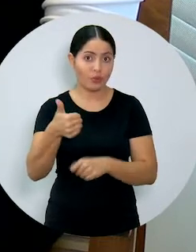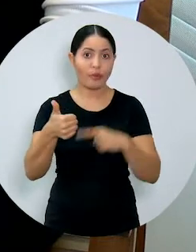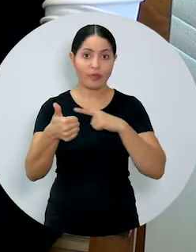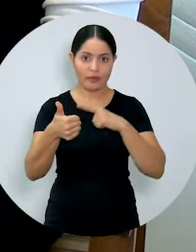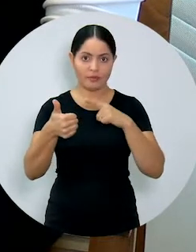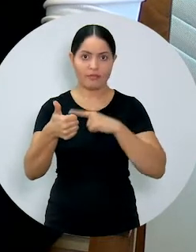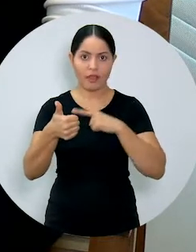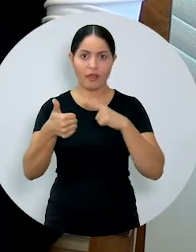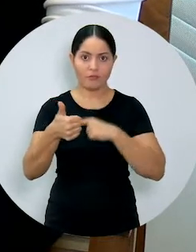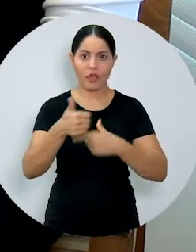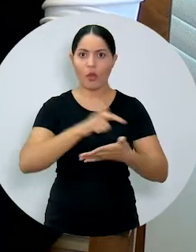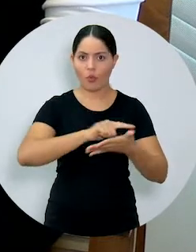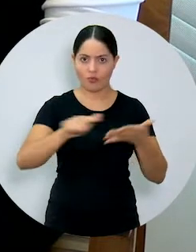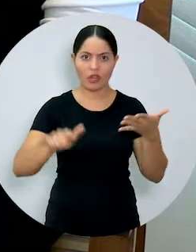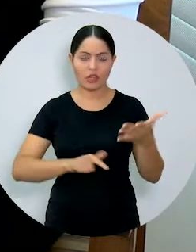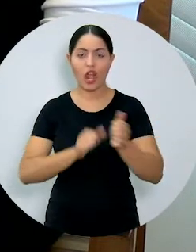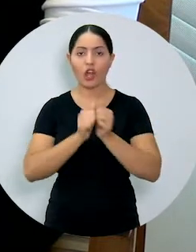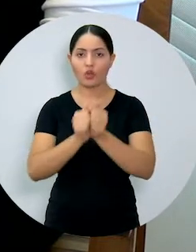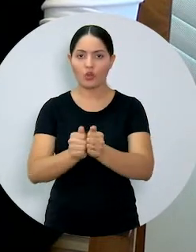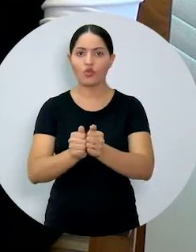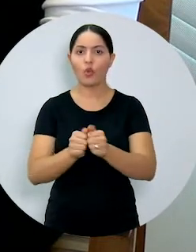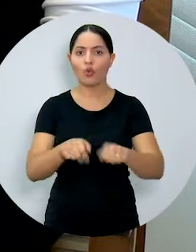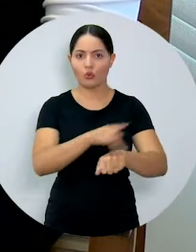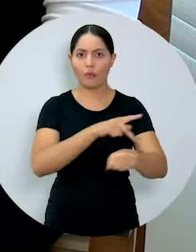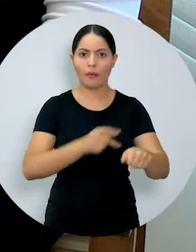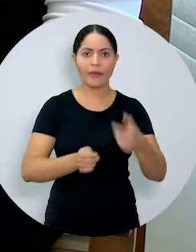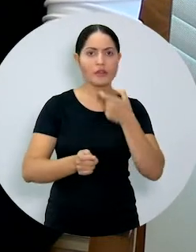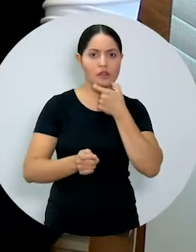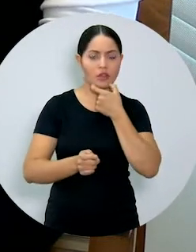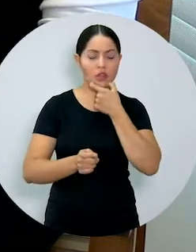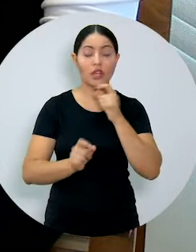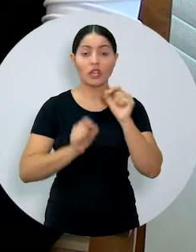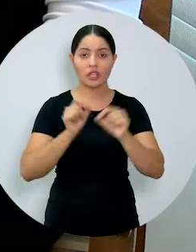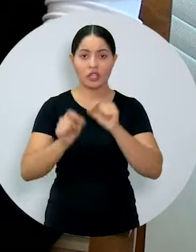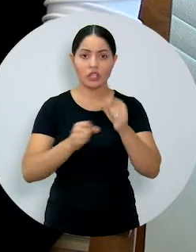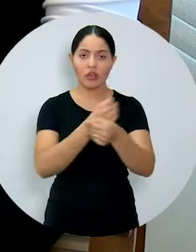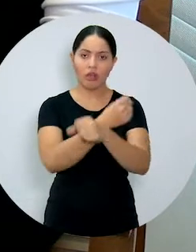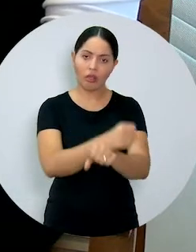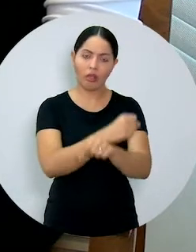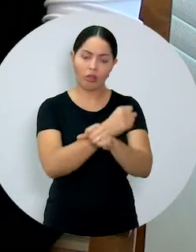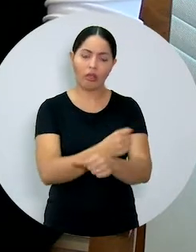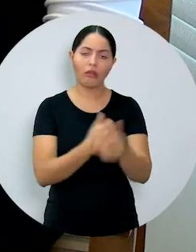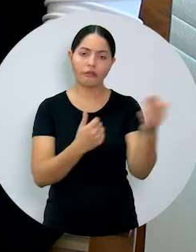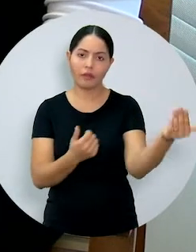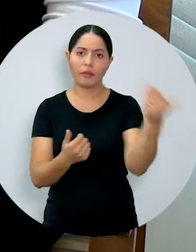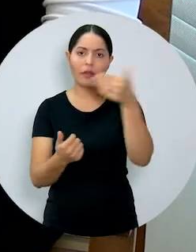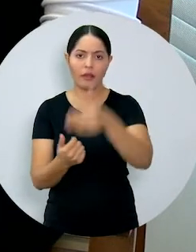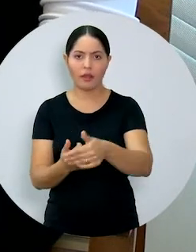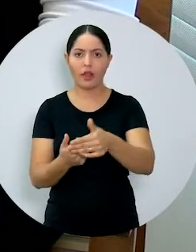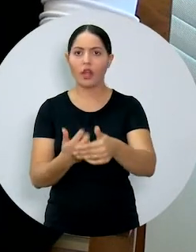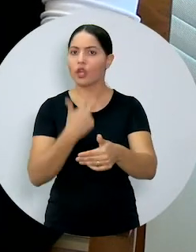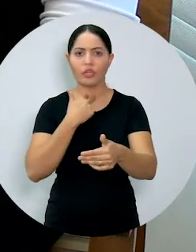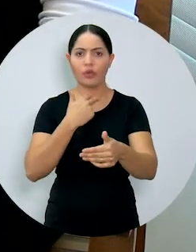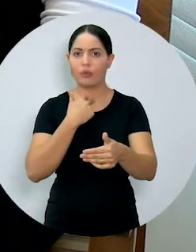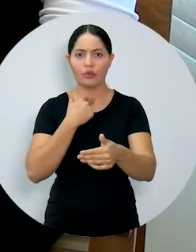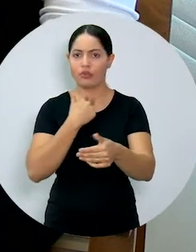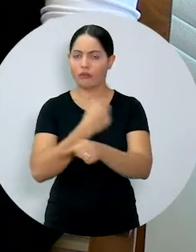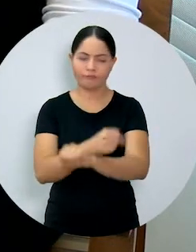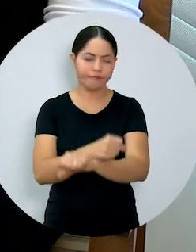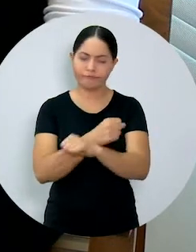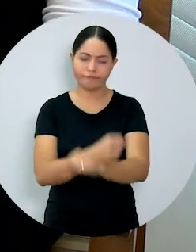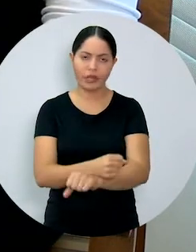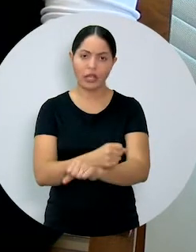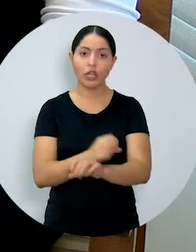num tratado com a Inglaterra que todos aqueles que tivessem entrado no Brasil após essa data não poderiam ser escravos, todos